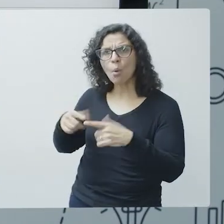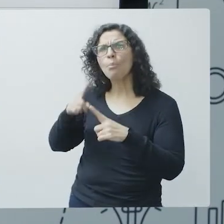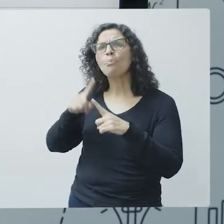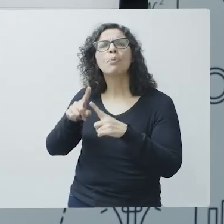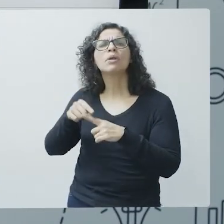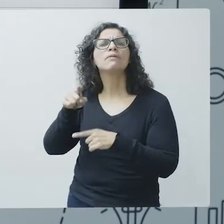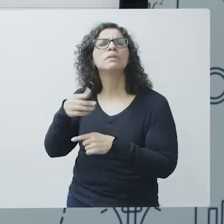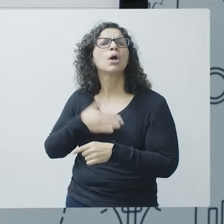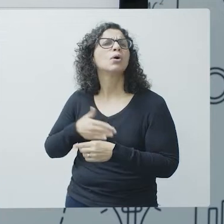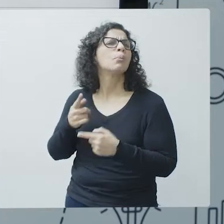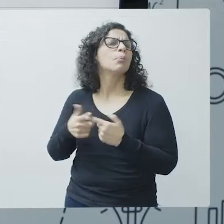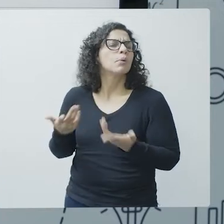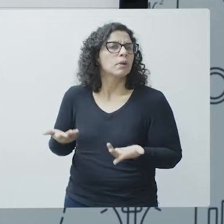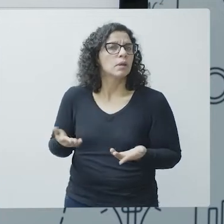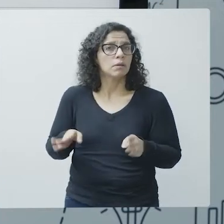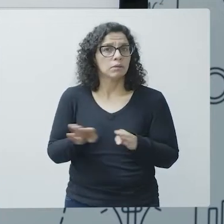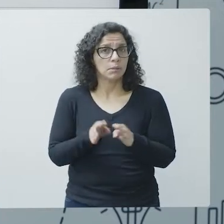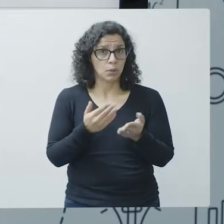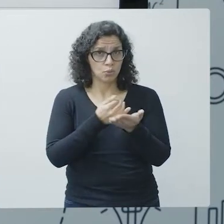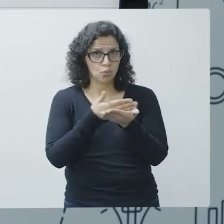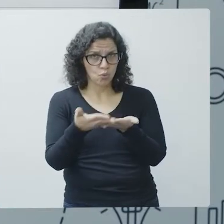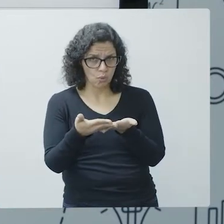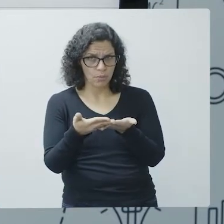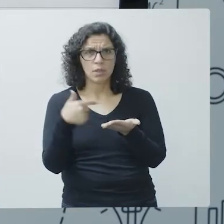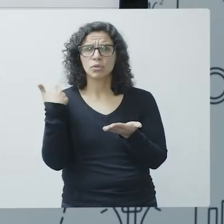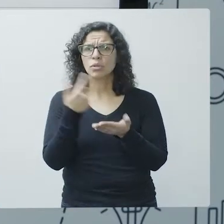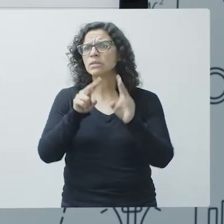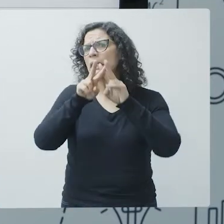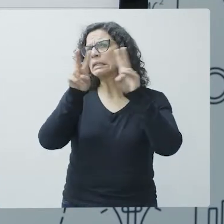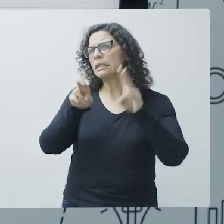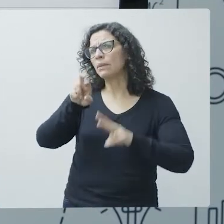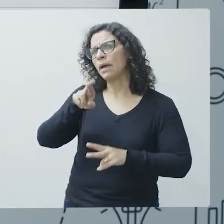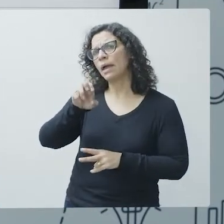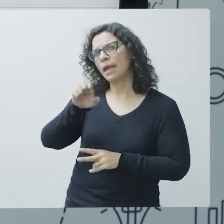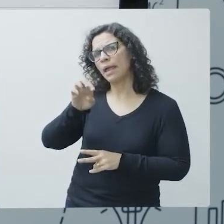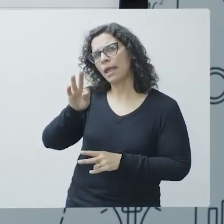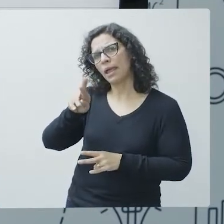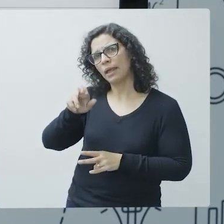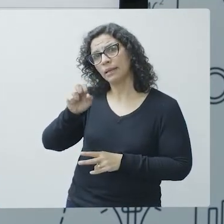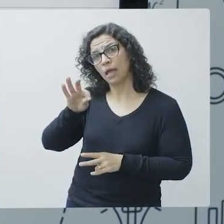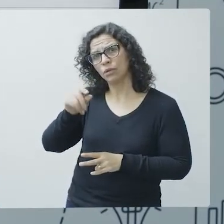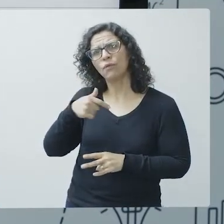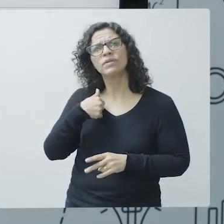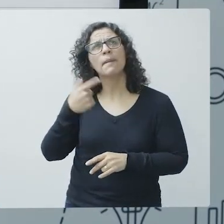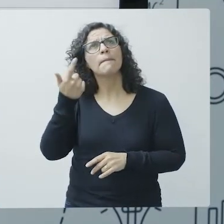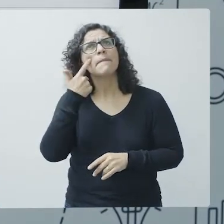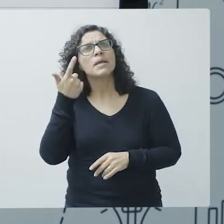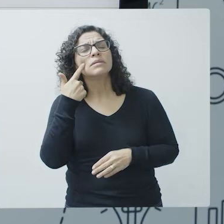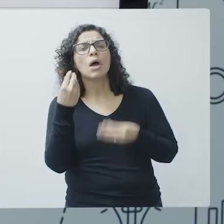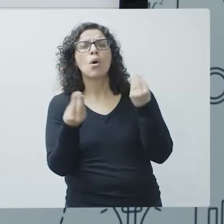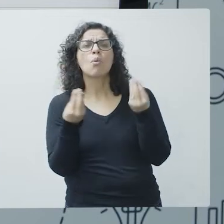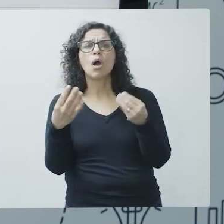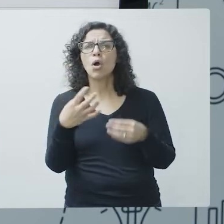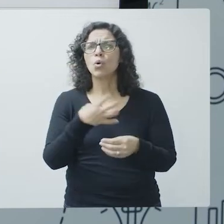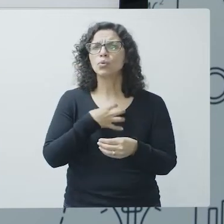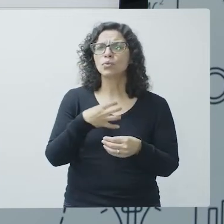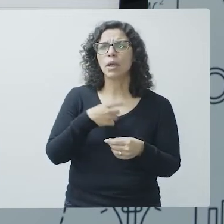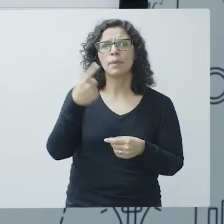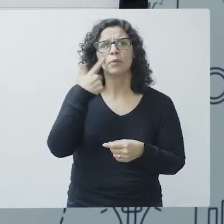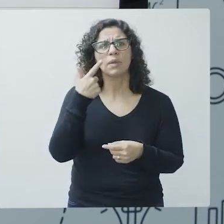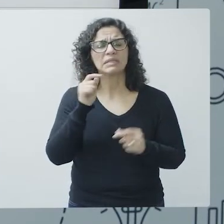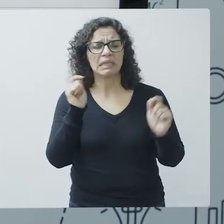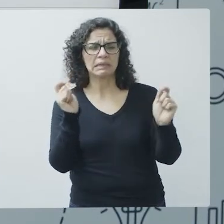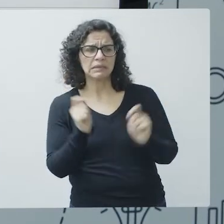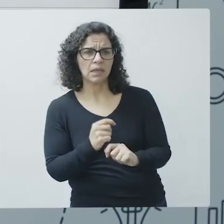que você gostou? Lá no início, quando a gente falou do título, eu pedi para vocês levantarem algumas hipóteses do